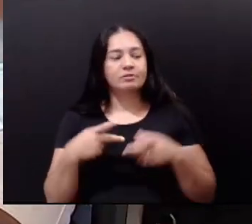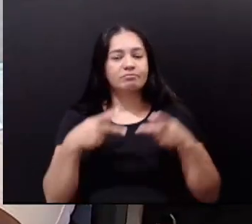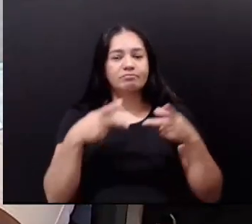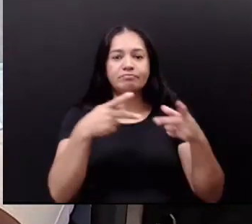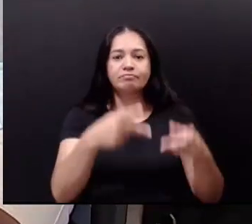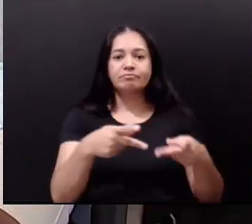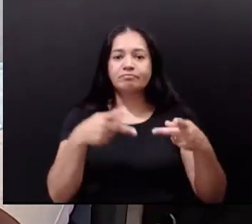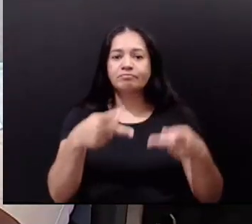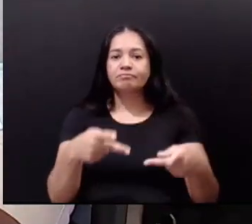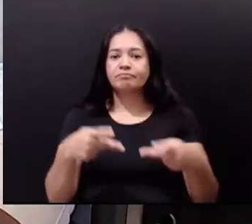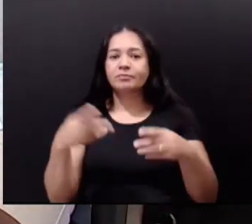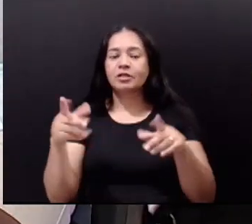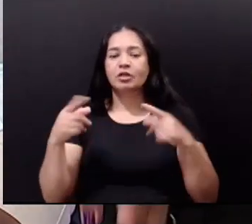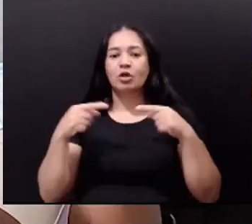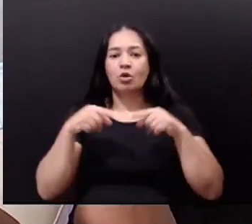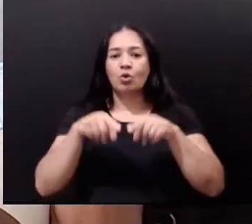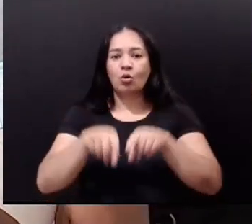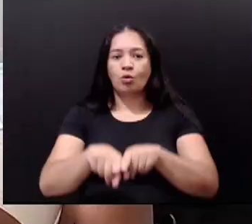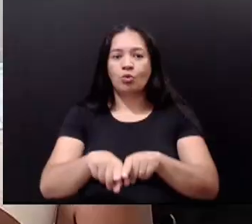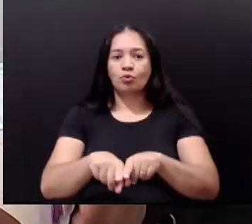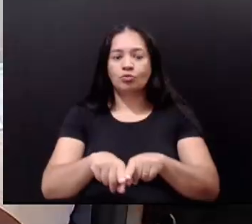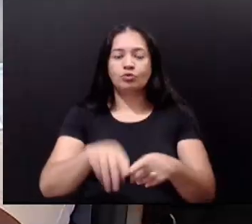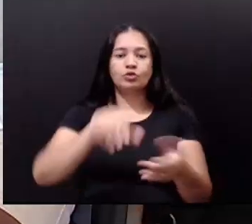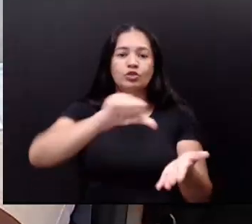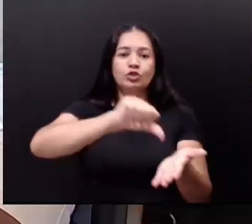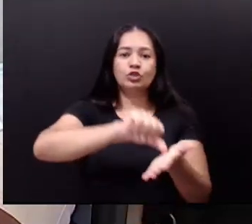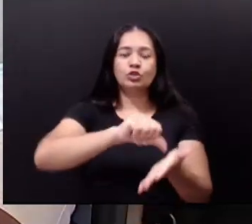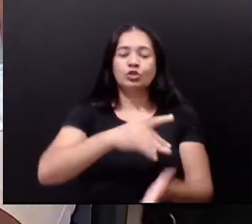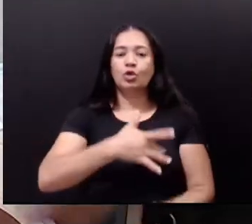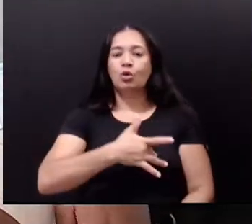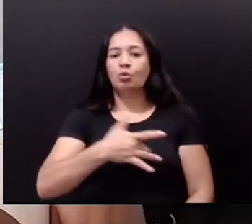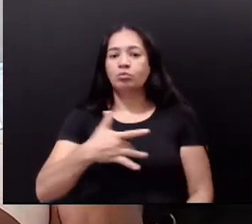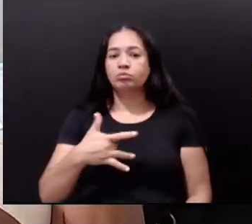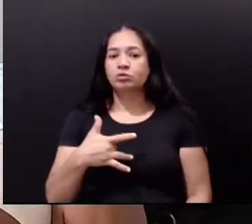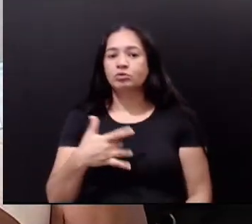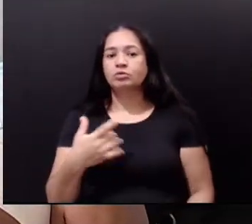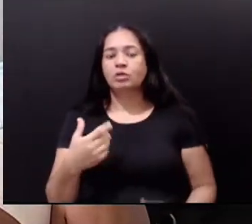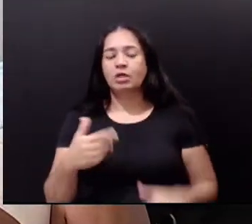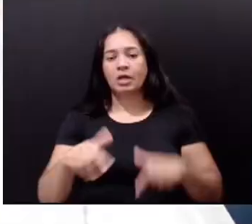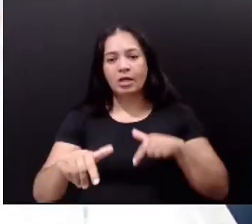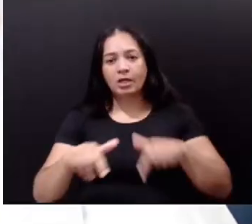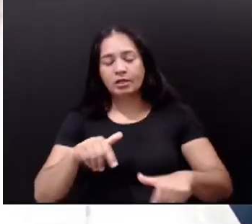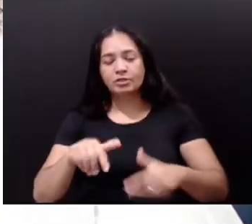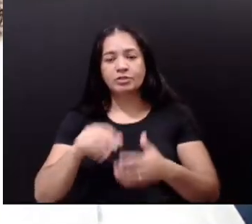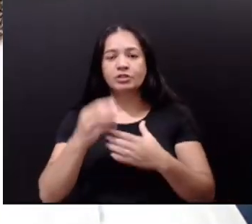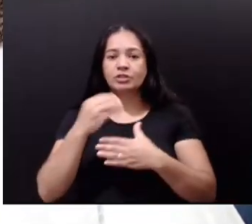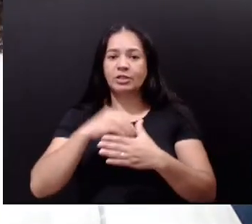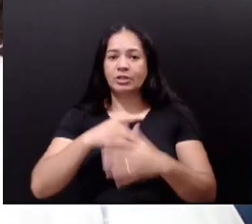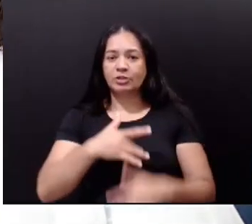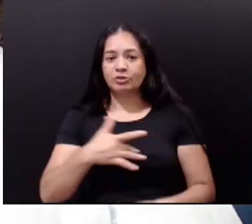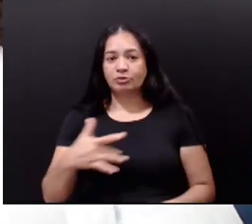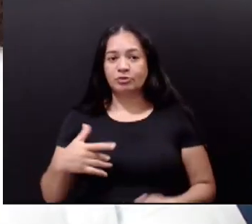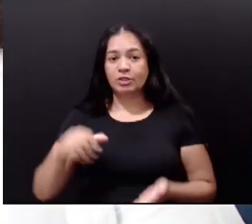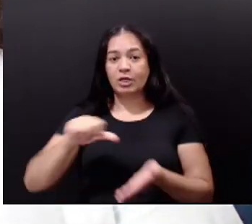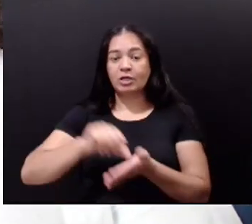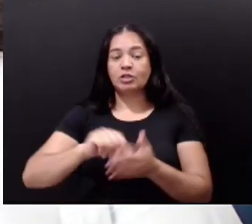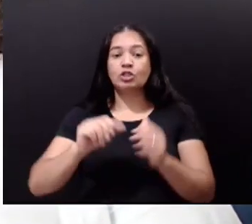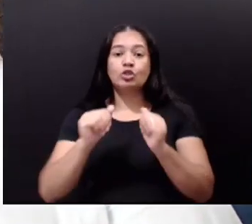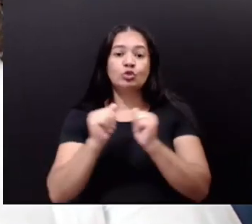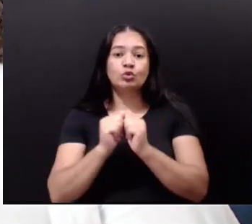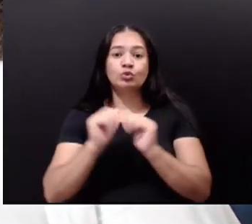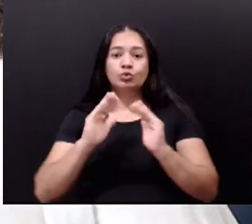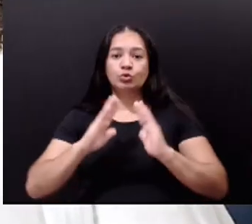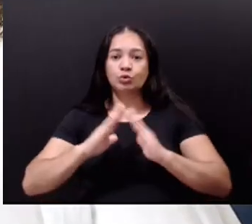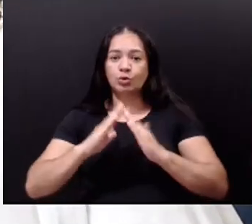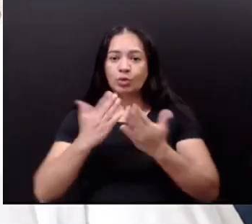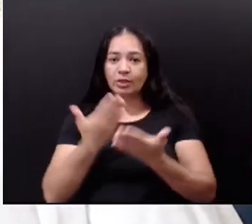parcerias com o posto de saúde, né? Fazendo atividades dentro do posto de saúde, com as escolas, né? Hoje a gente tem uma atividade